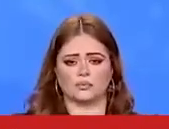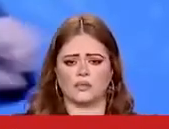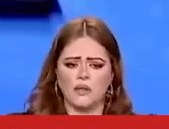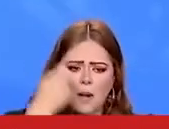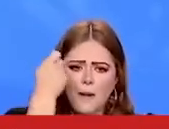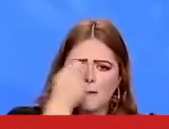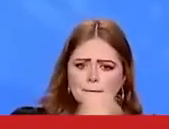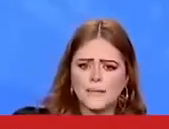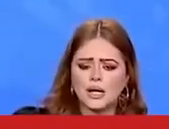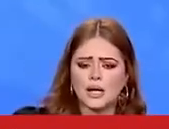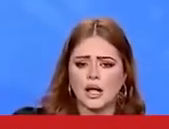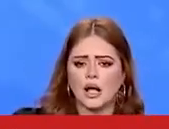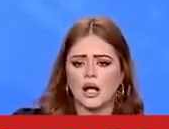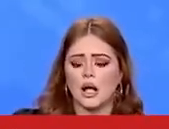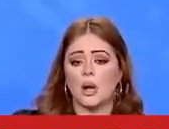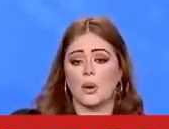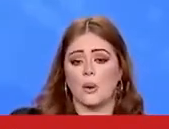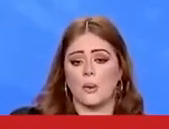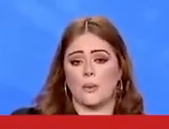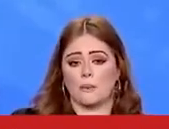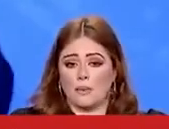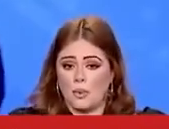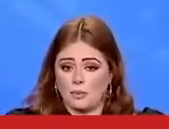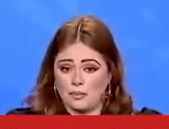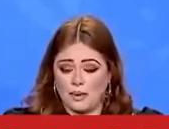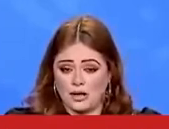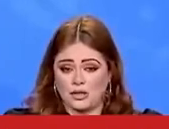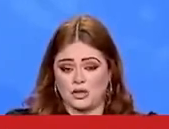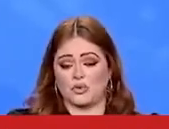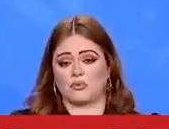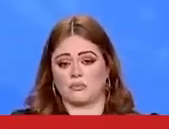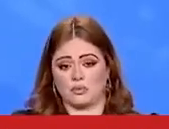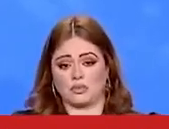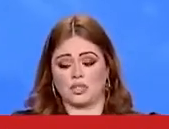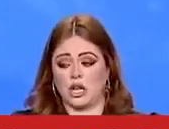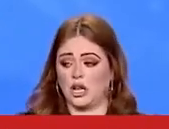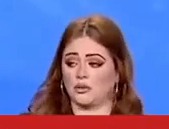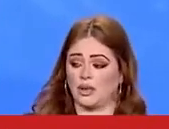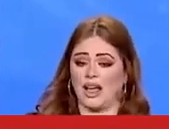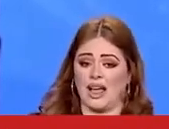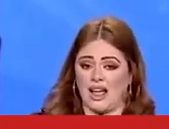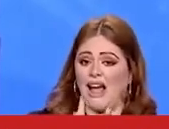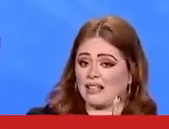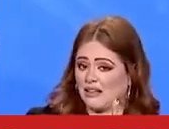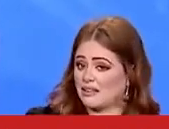pagar o PIS e vai pagar o atrasado desde maio e mais o 13º.